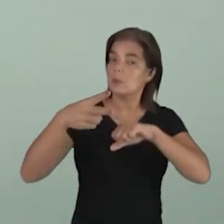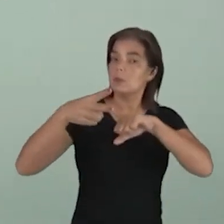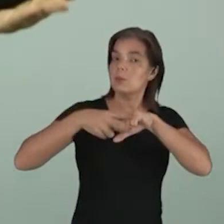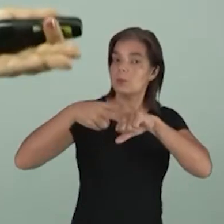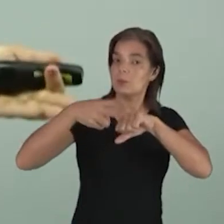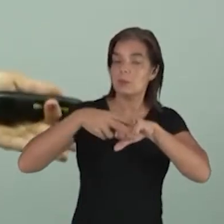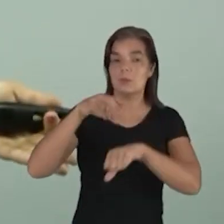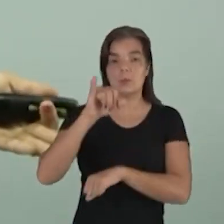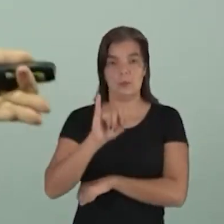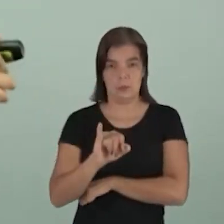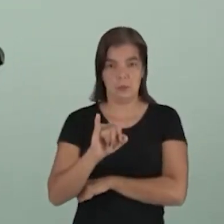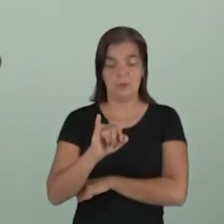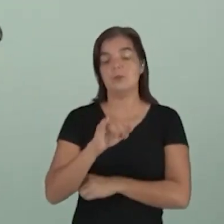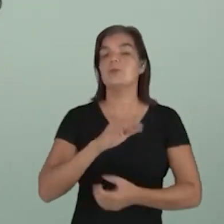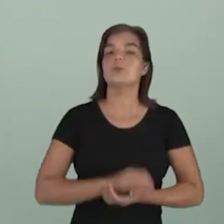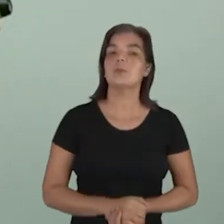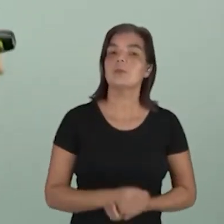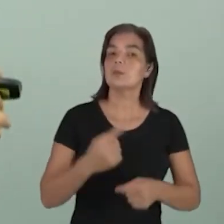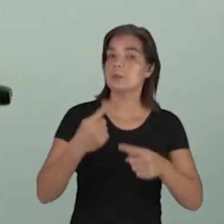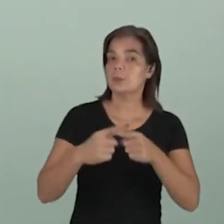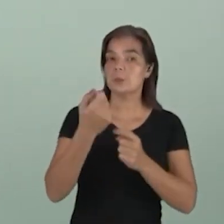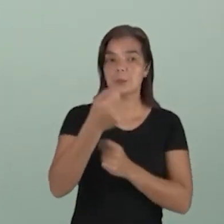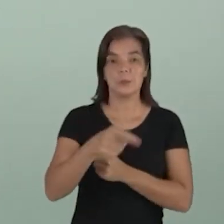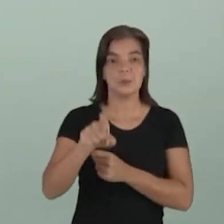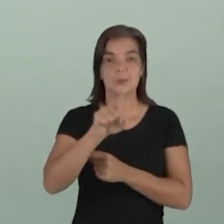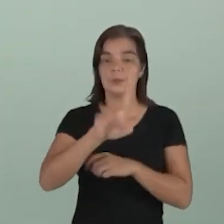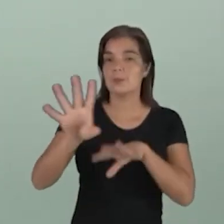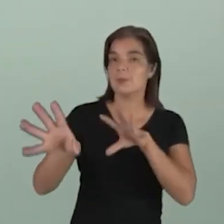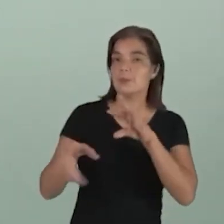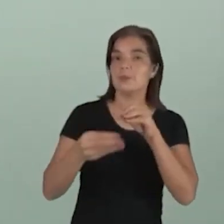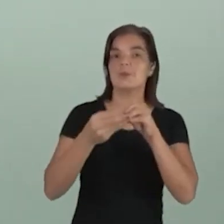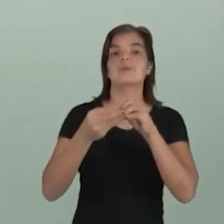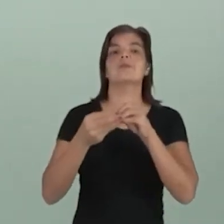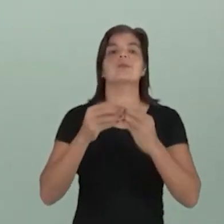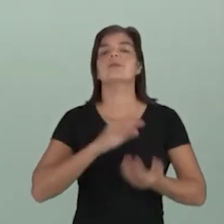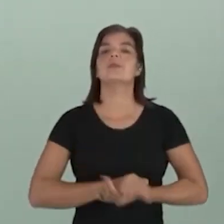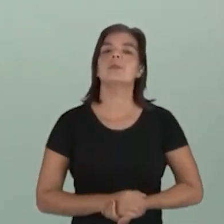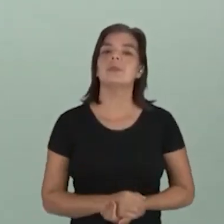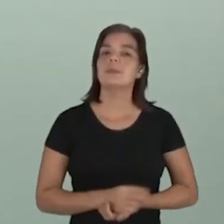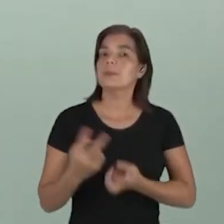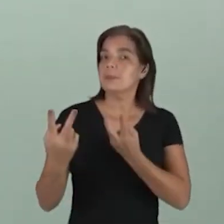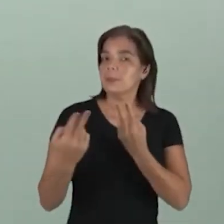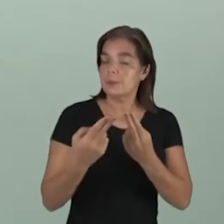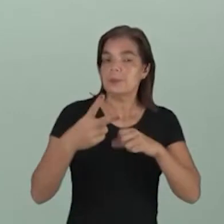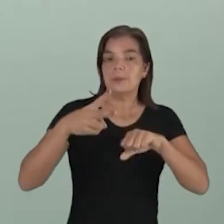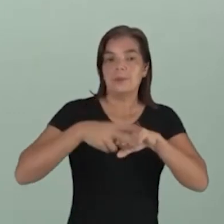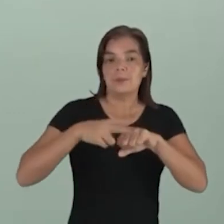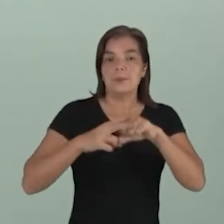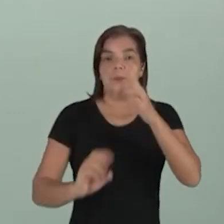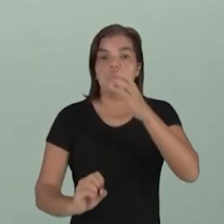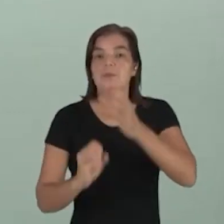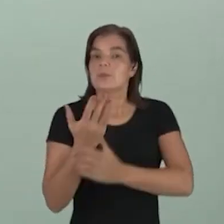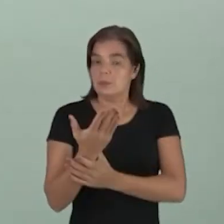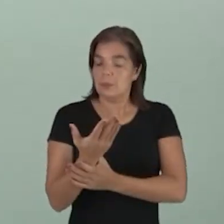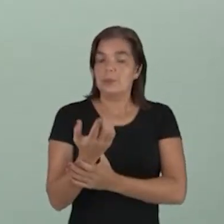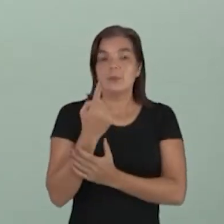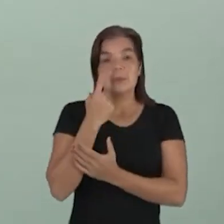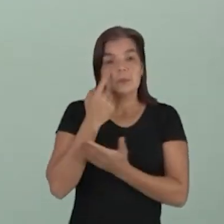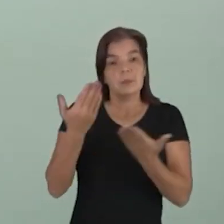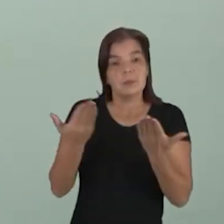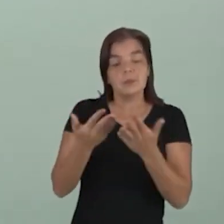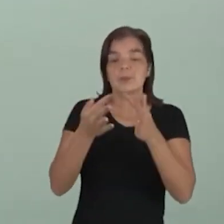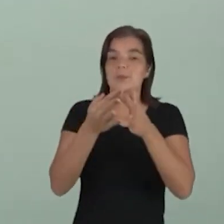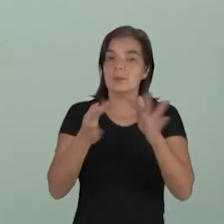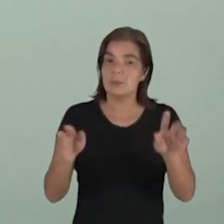verbo intransitivo, porque não precisa de complemento. Igual o verbo surgir, que vimos agora